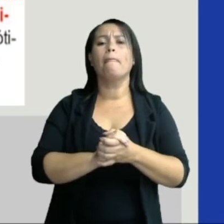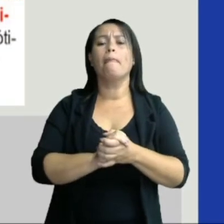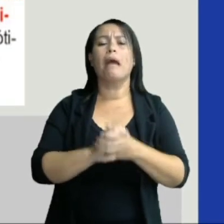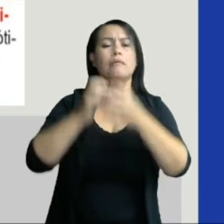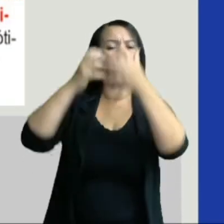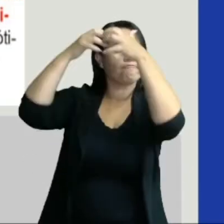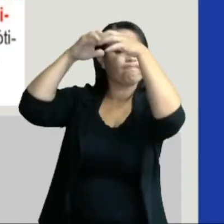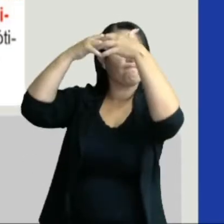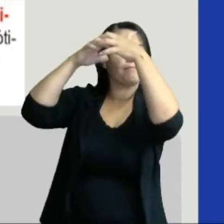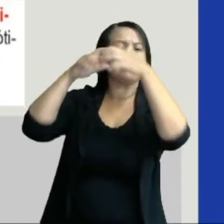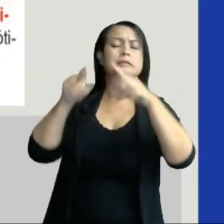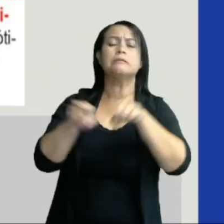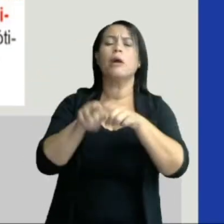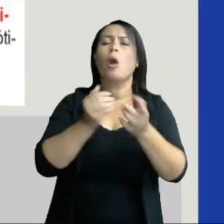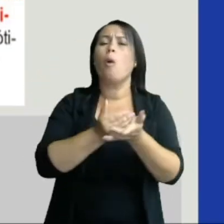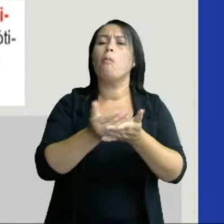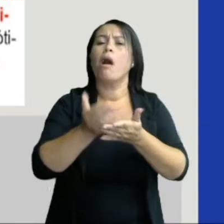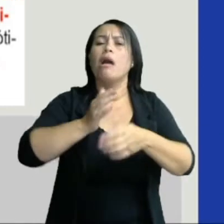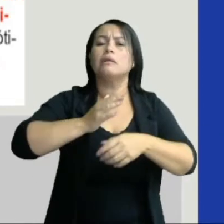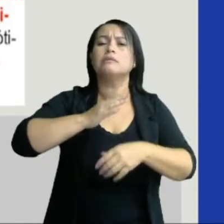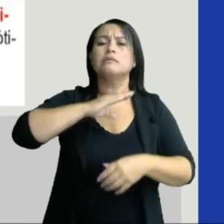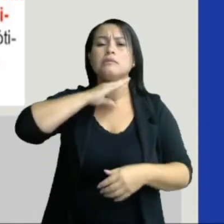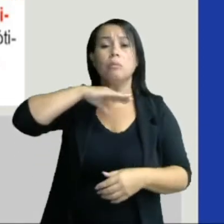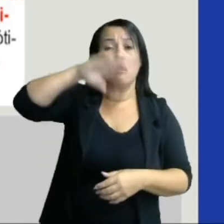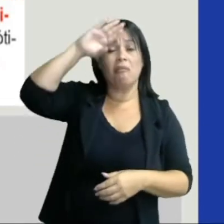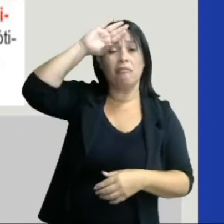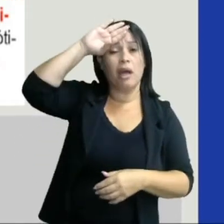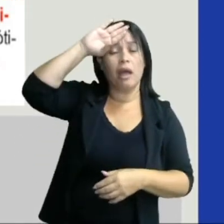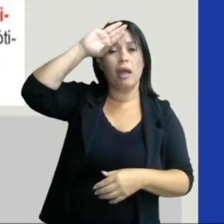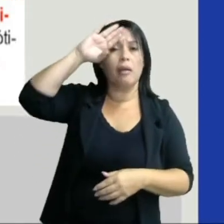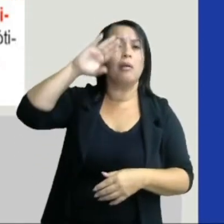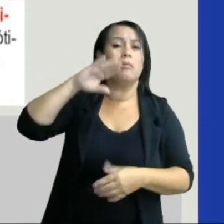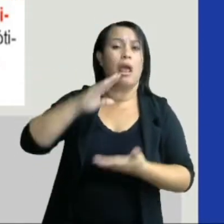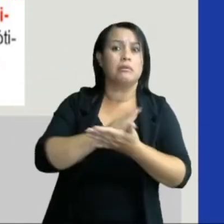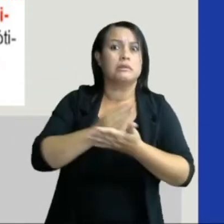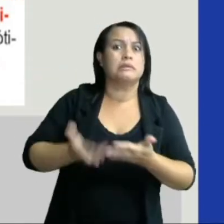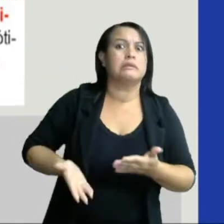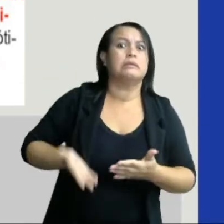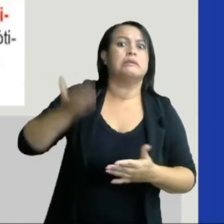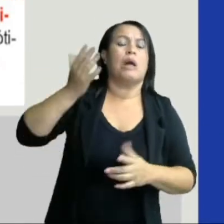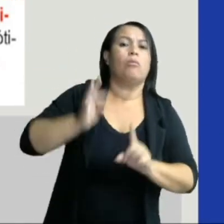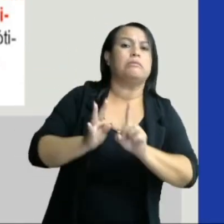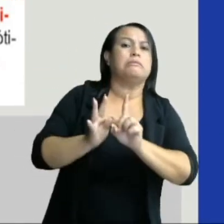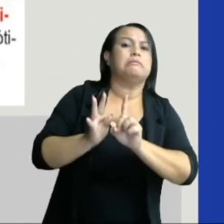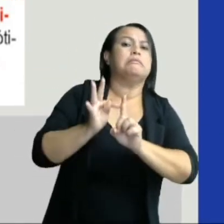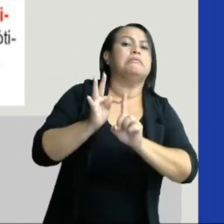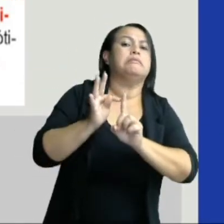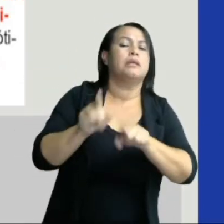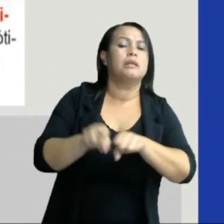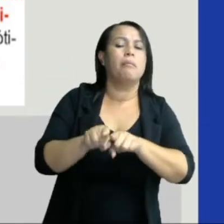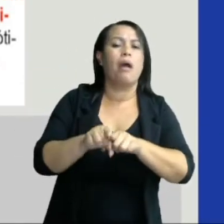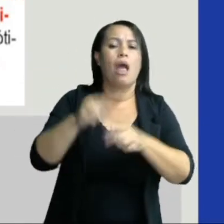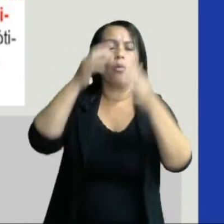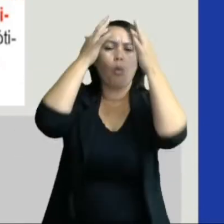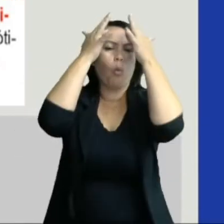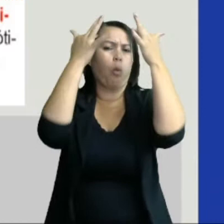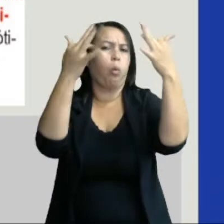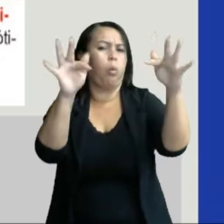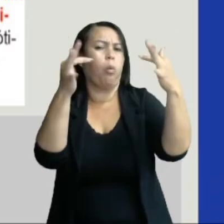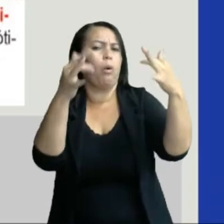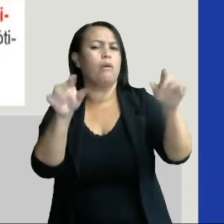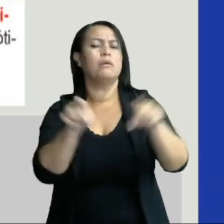há uma febre que começa de repente, em uma febre alta, que causa grandes dores de